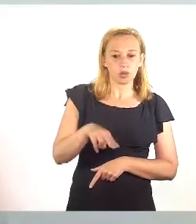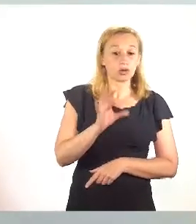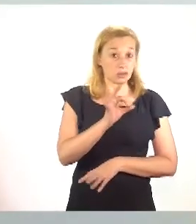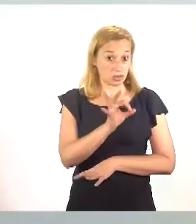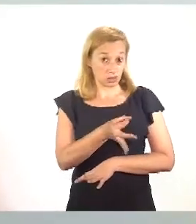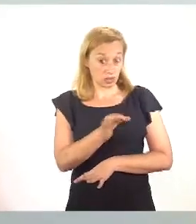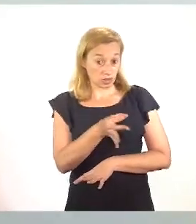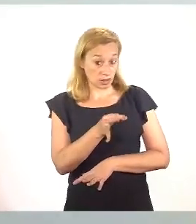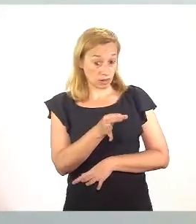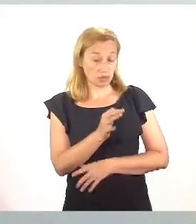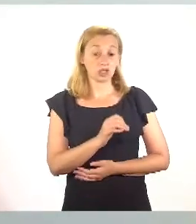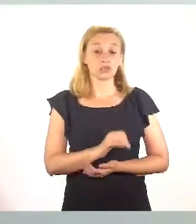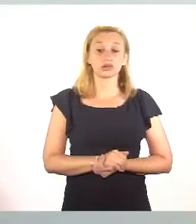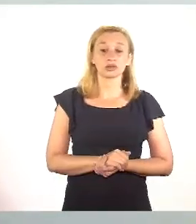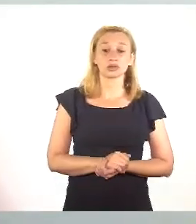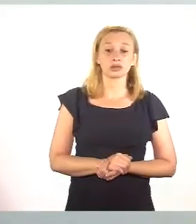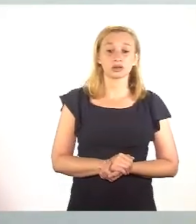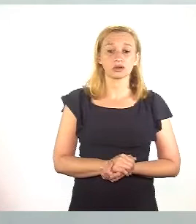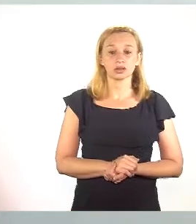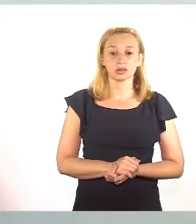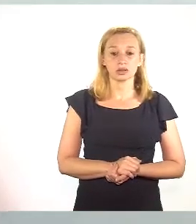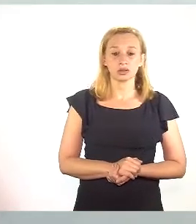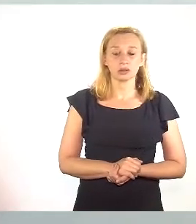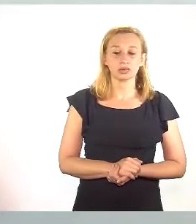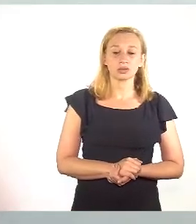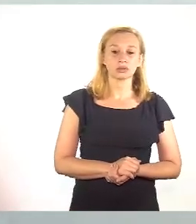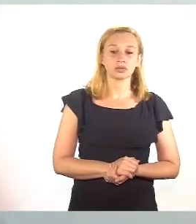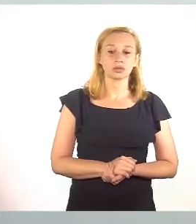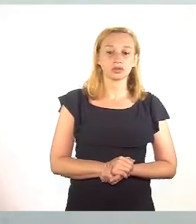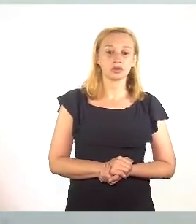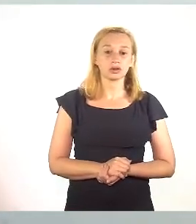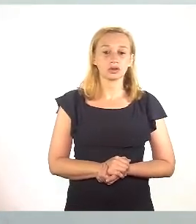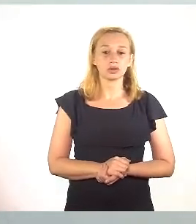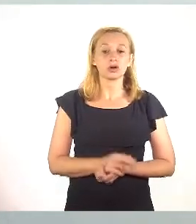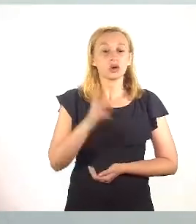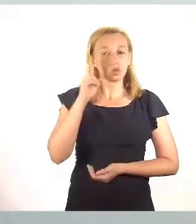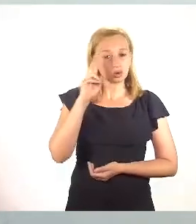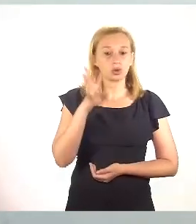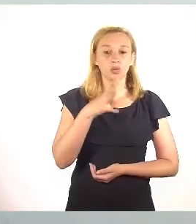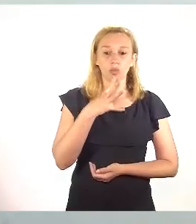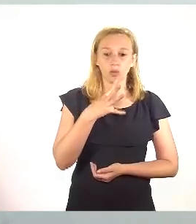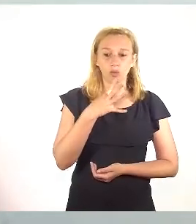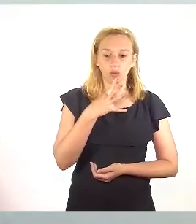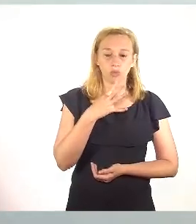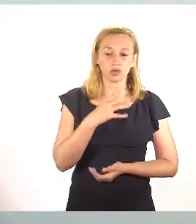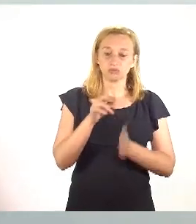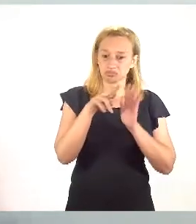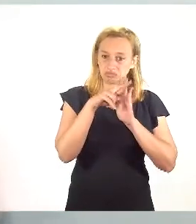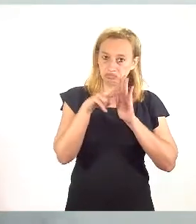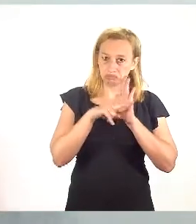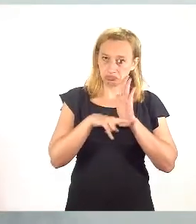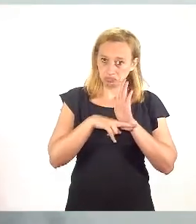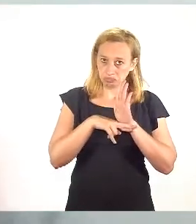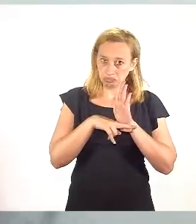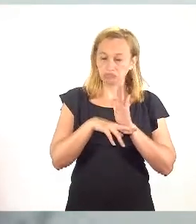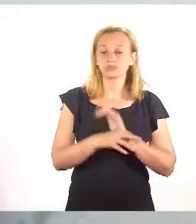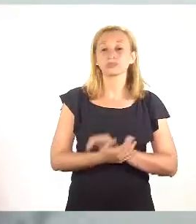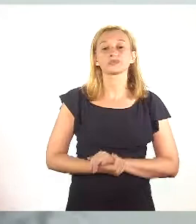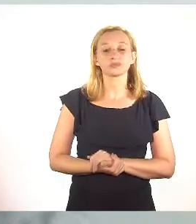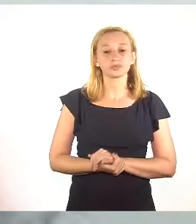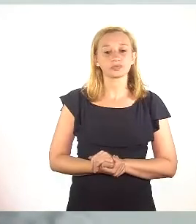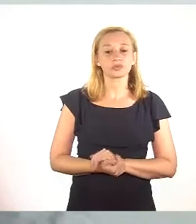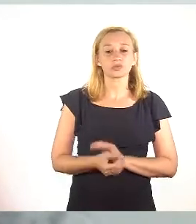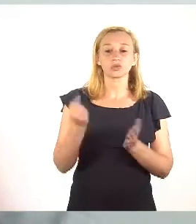evidentemente que a posteriori o senhor fez mestrado e doutorado, o senhor conhece as regras dos